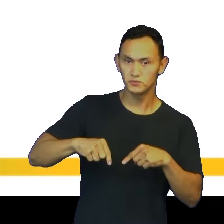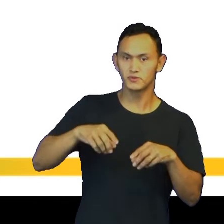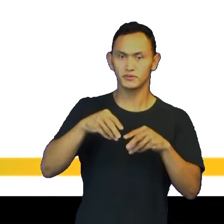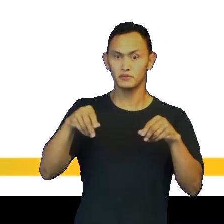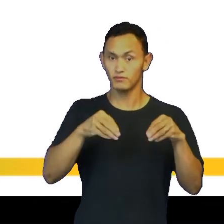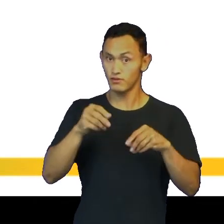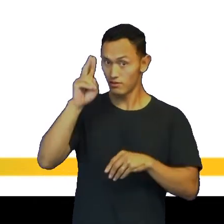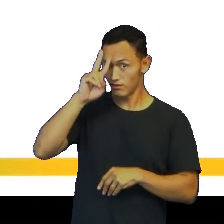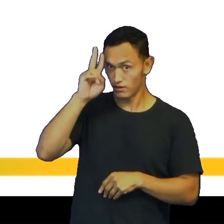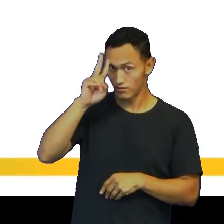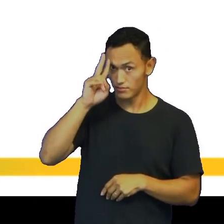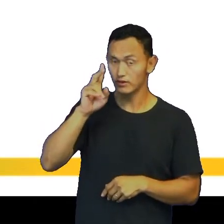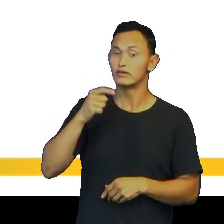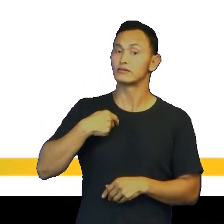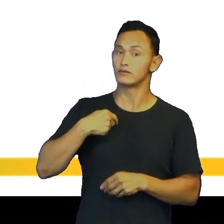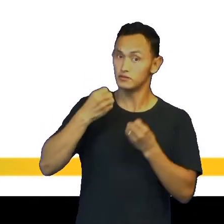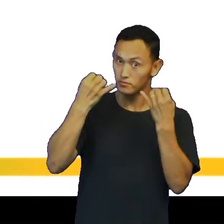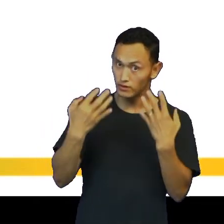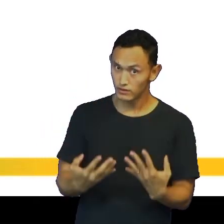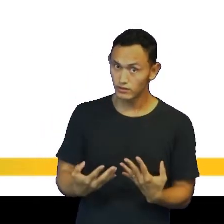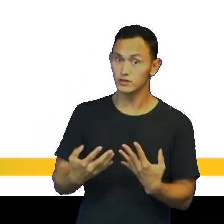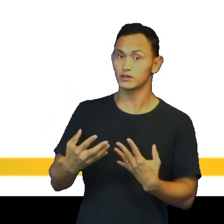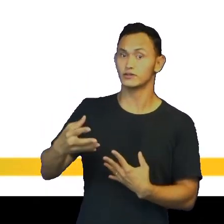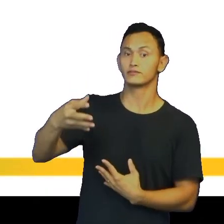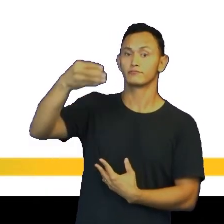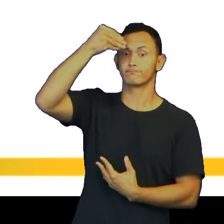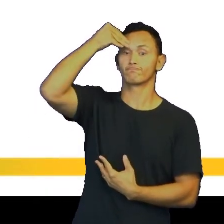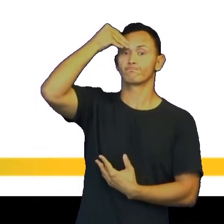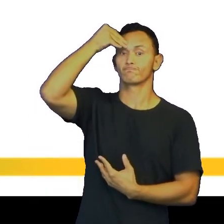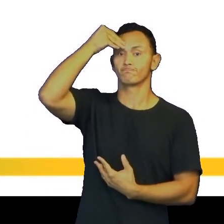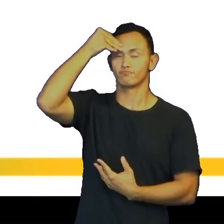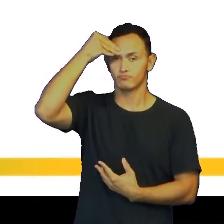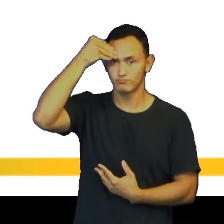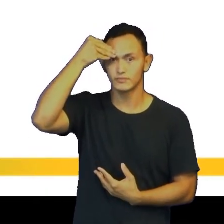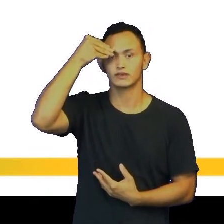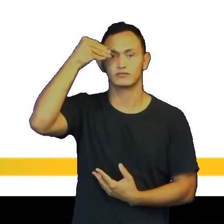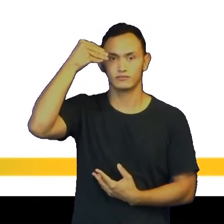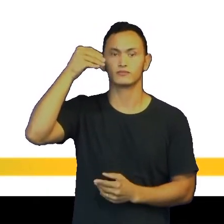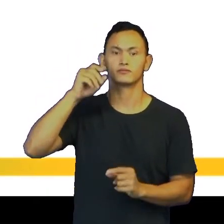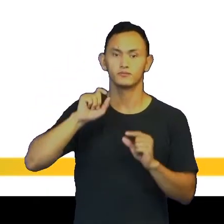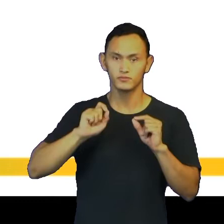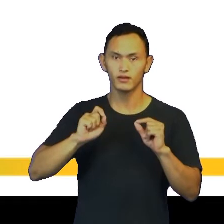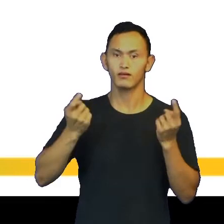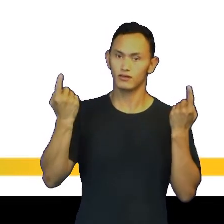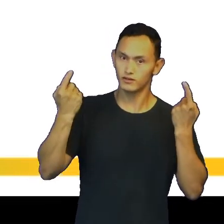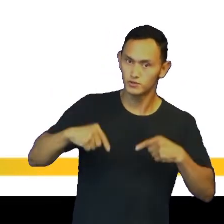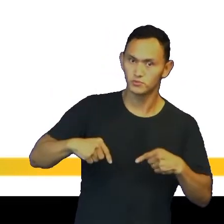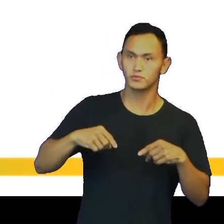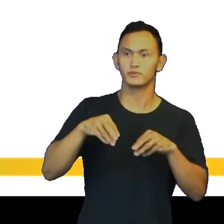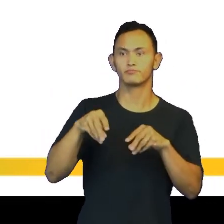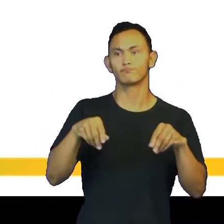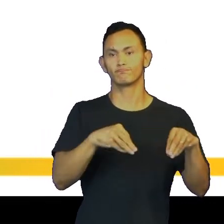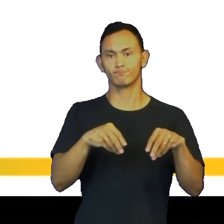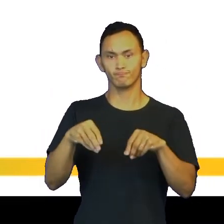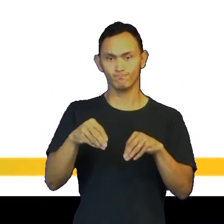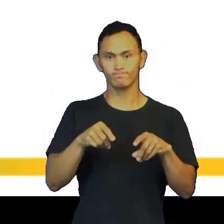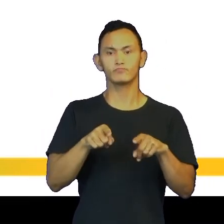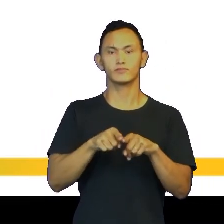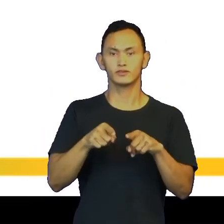lembra a professora falou que tinha que ficar gravado na mente de vocês essa questão as disputas territoriais